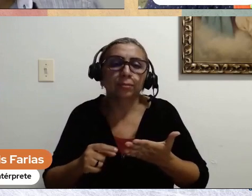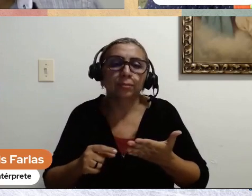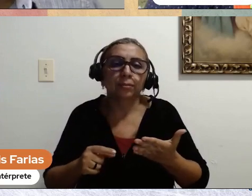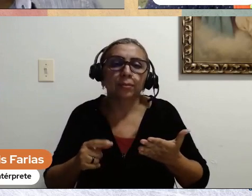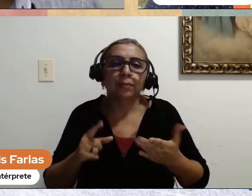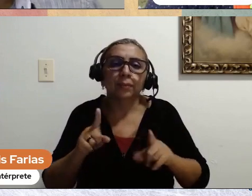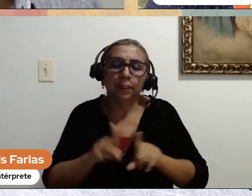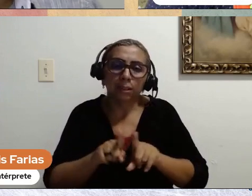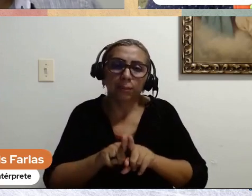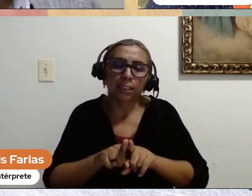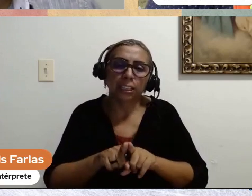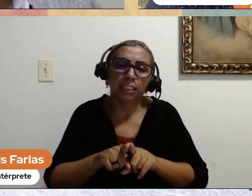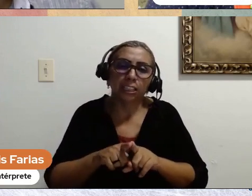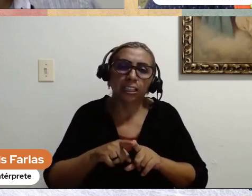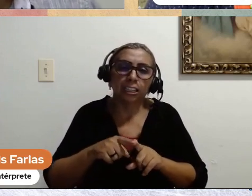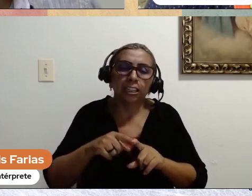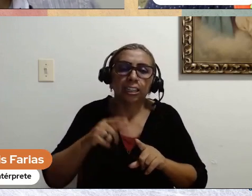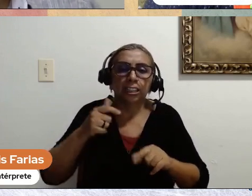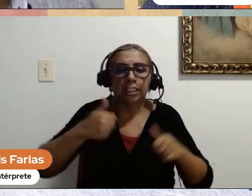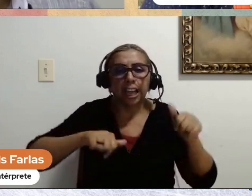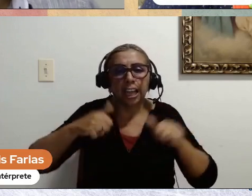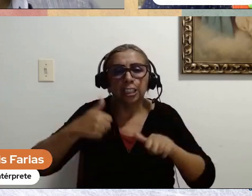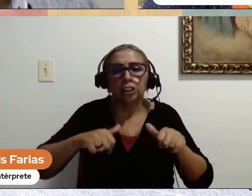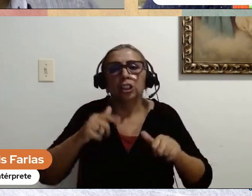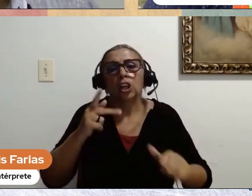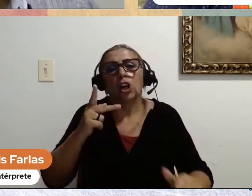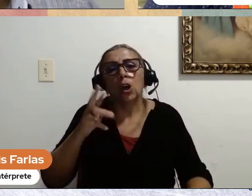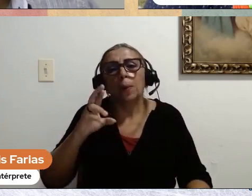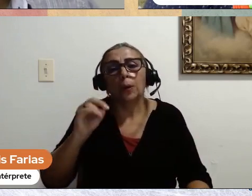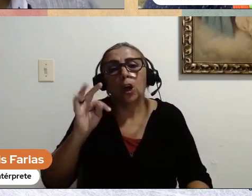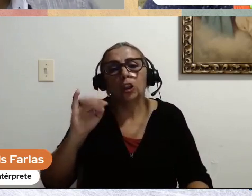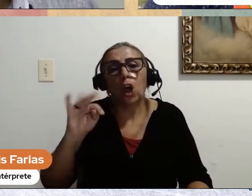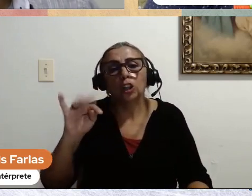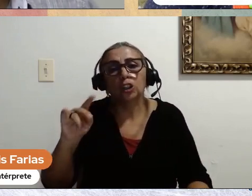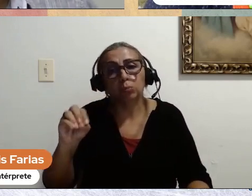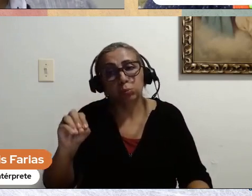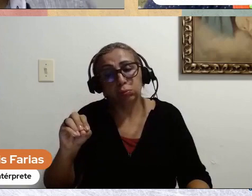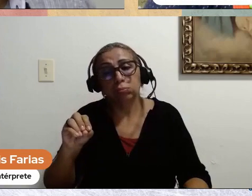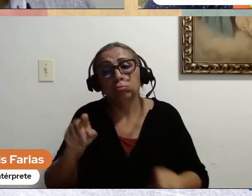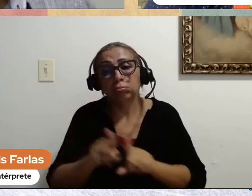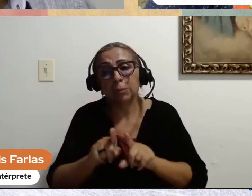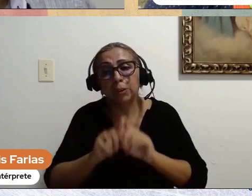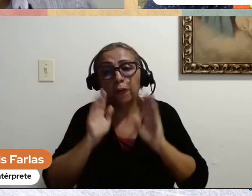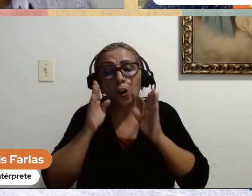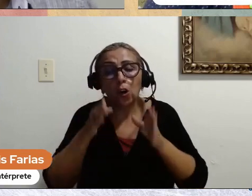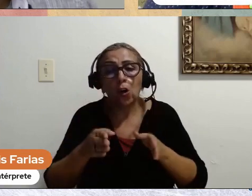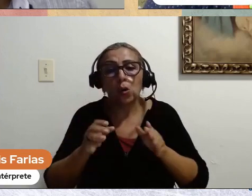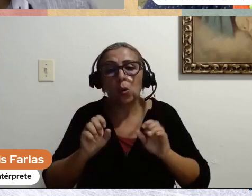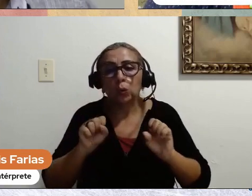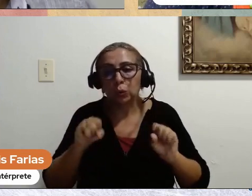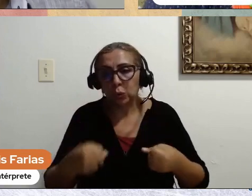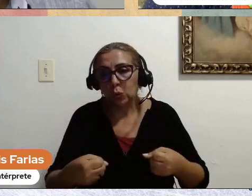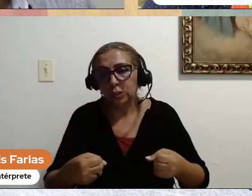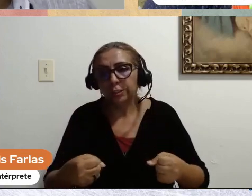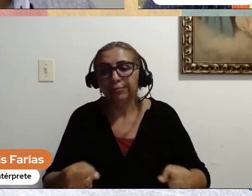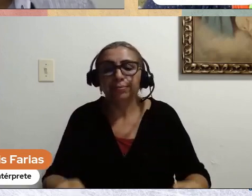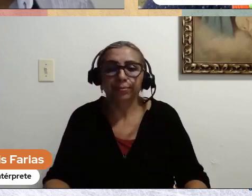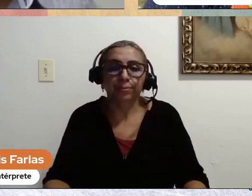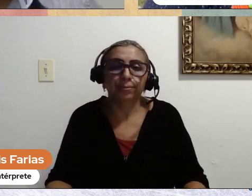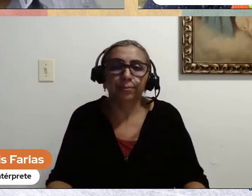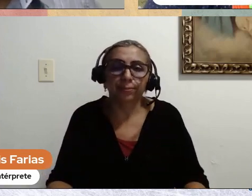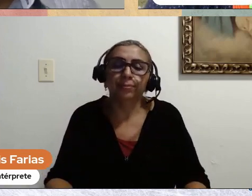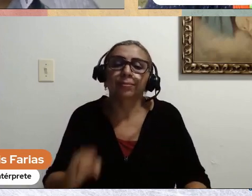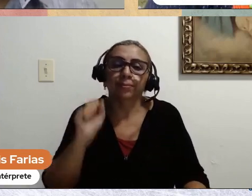documentar tanto teste como protótipo, não é isso? Isso, sim, sim. E focar sempre no controle de versões, né? Sim,